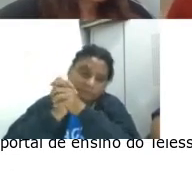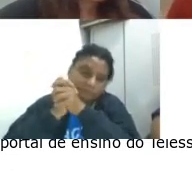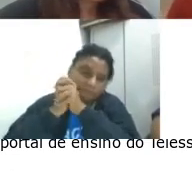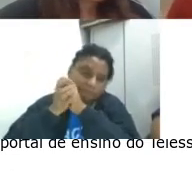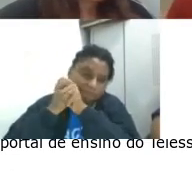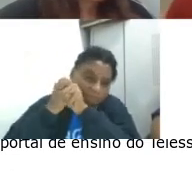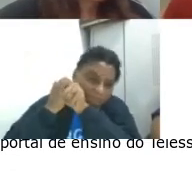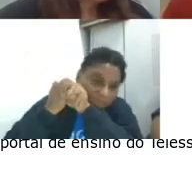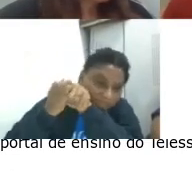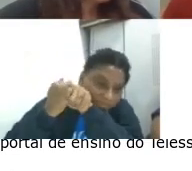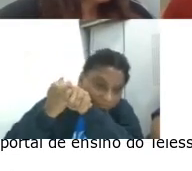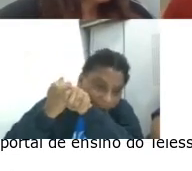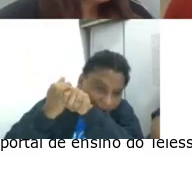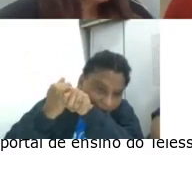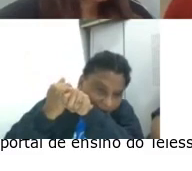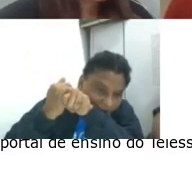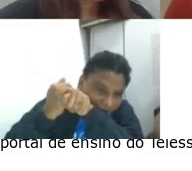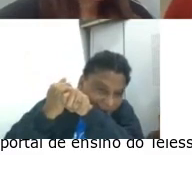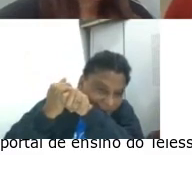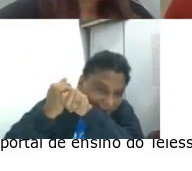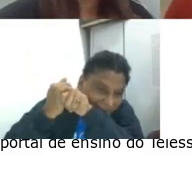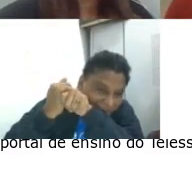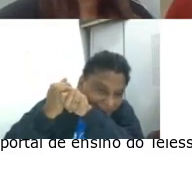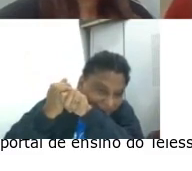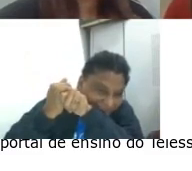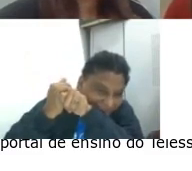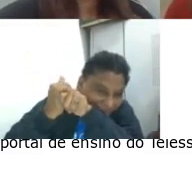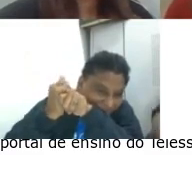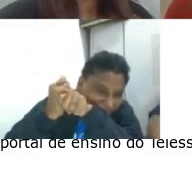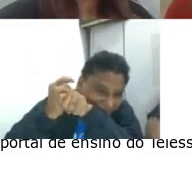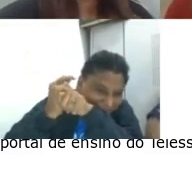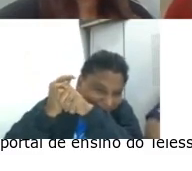a melhor qualidade de vida e obviamente